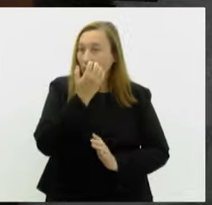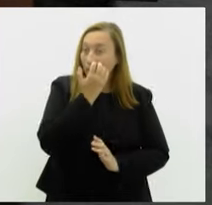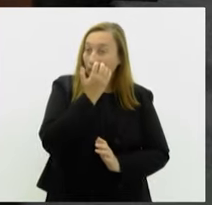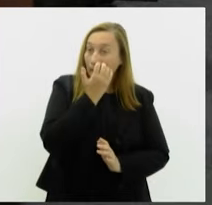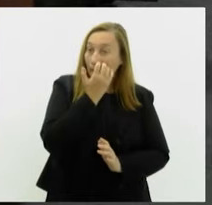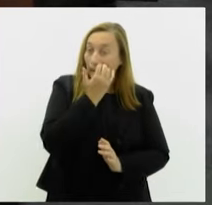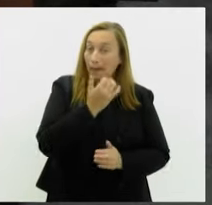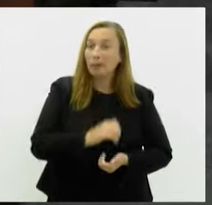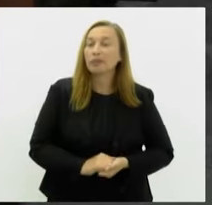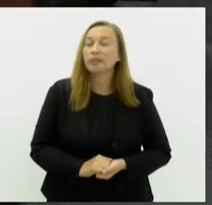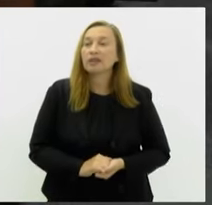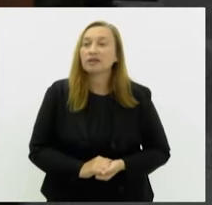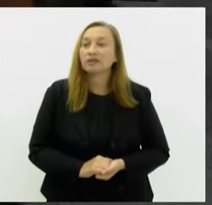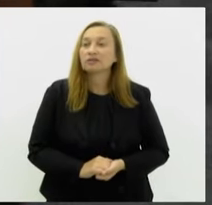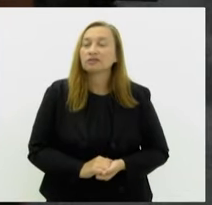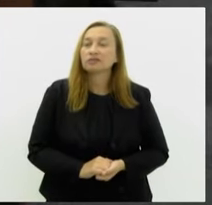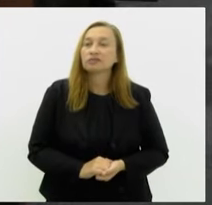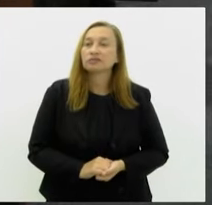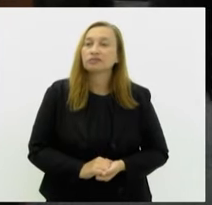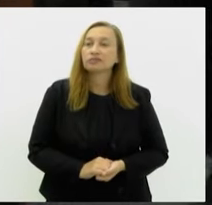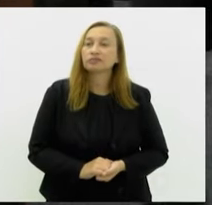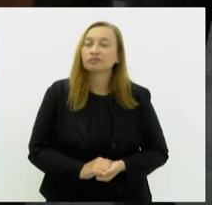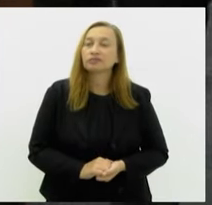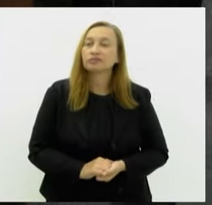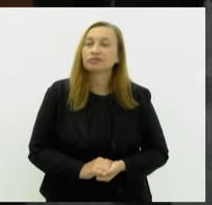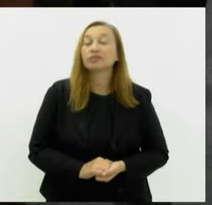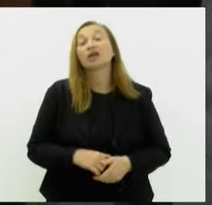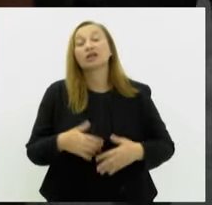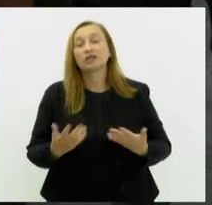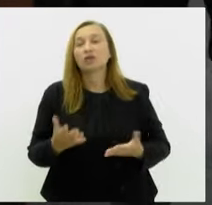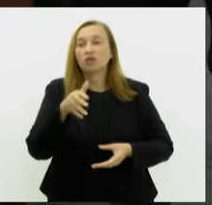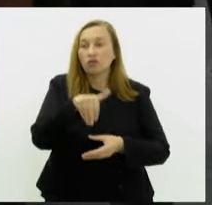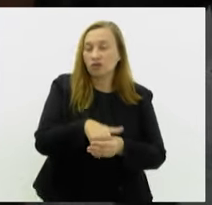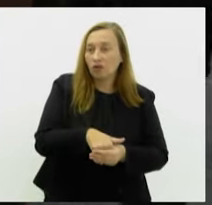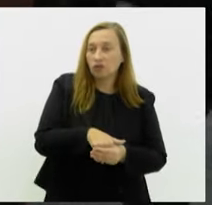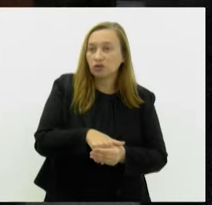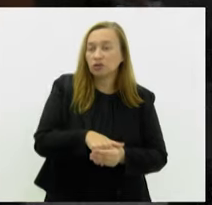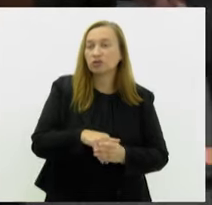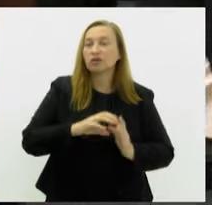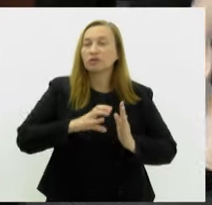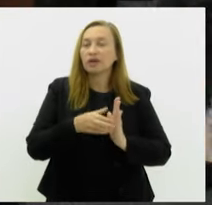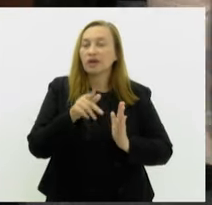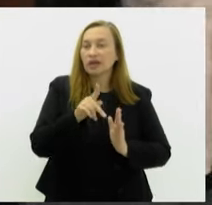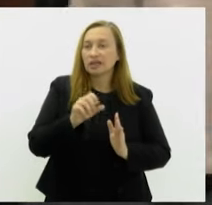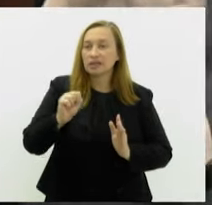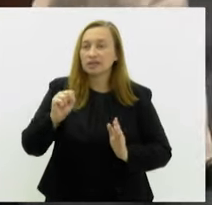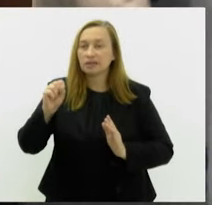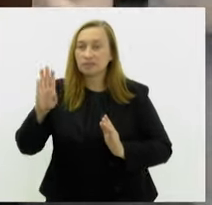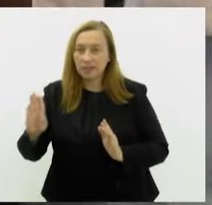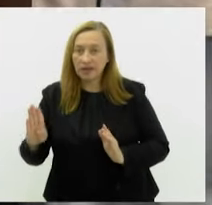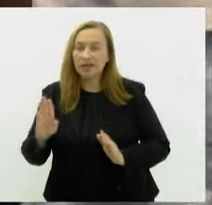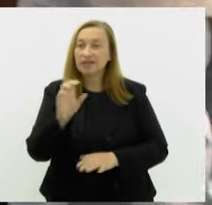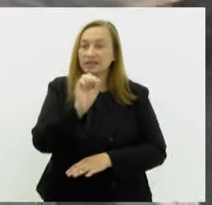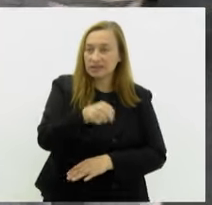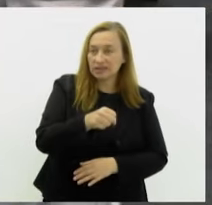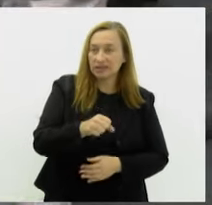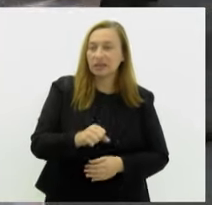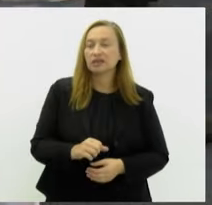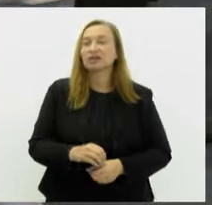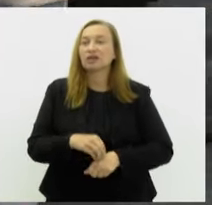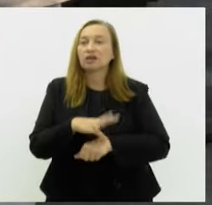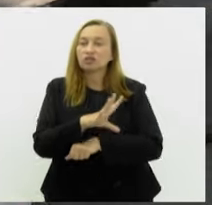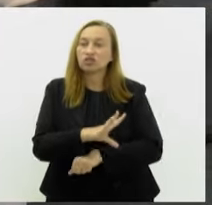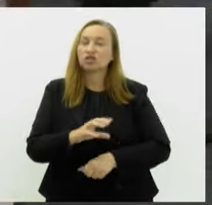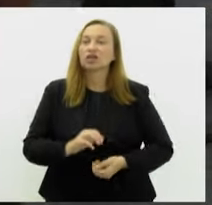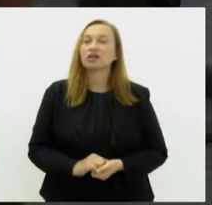para... É um escárnio. Portanto, o voto da bancada do PSB é sim ao